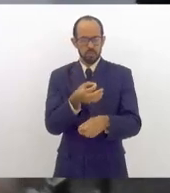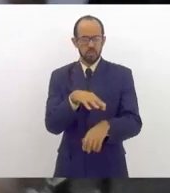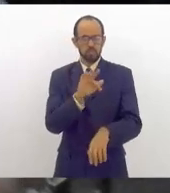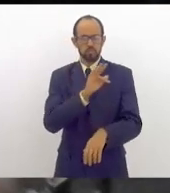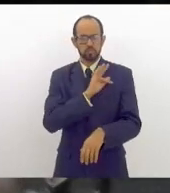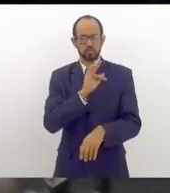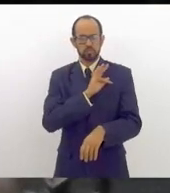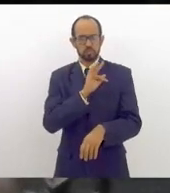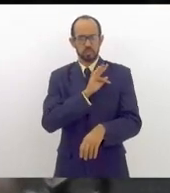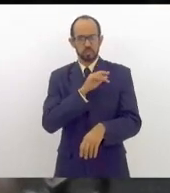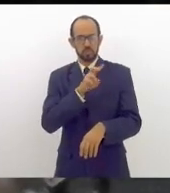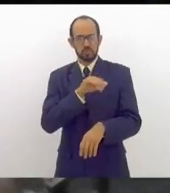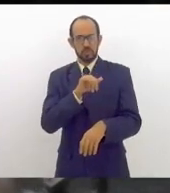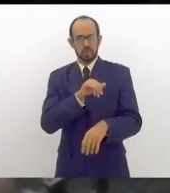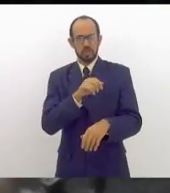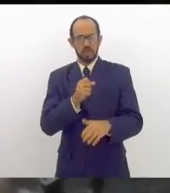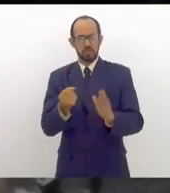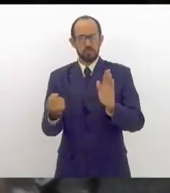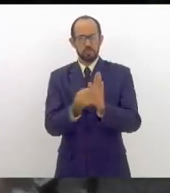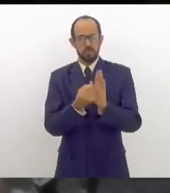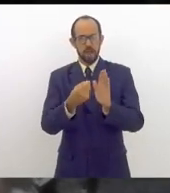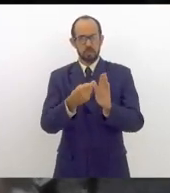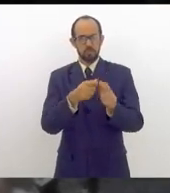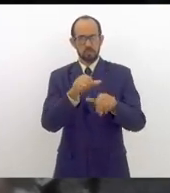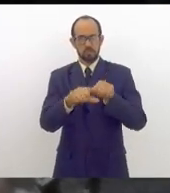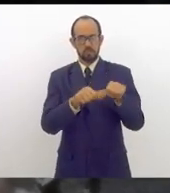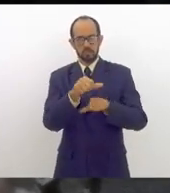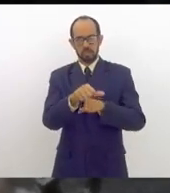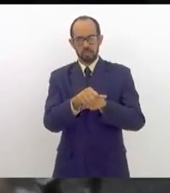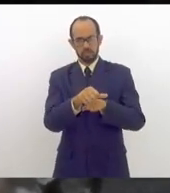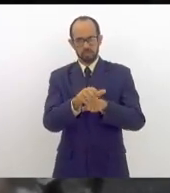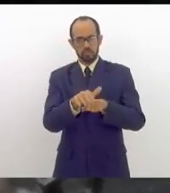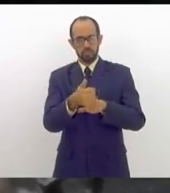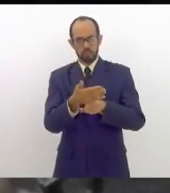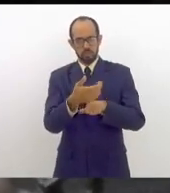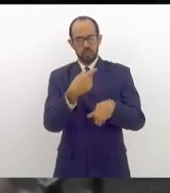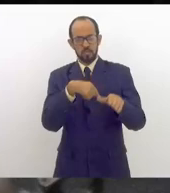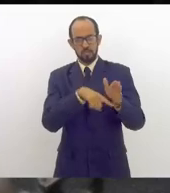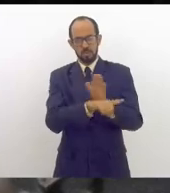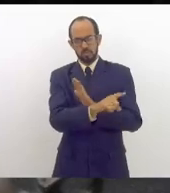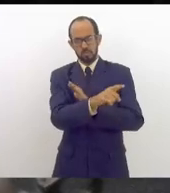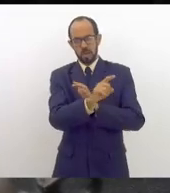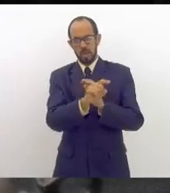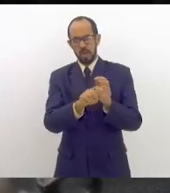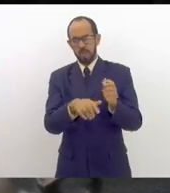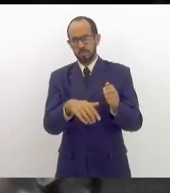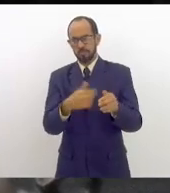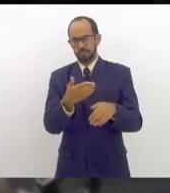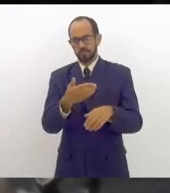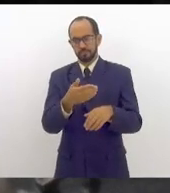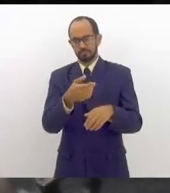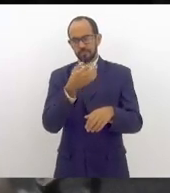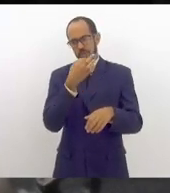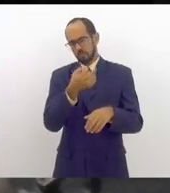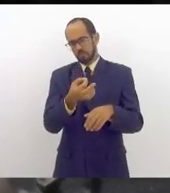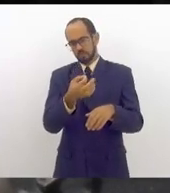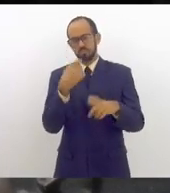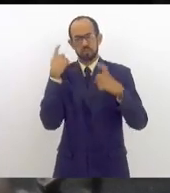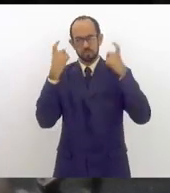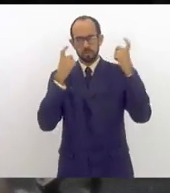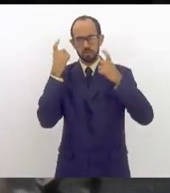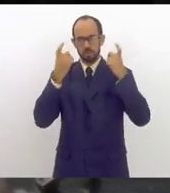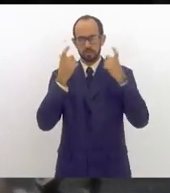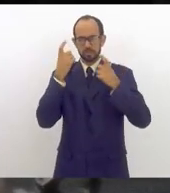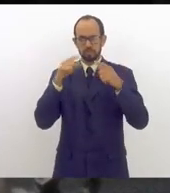que serão diretamente impactados com essa alteração. Então, é apenas essa observação da nossa preocupação